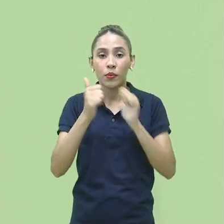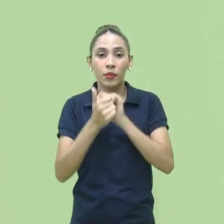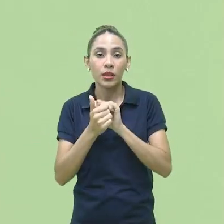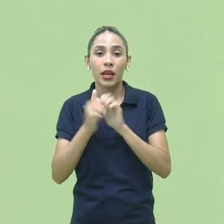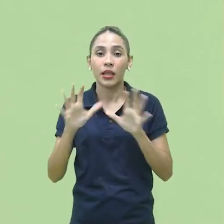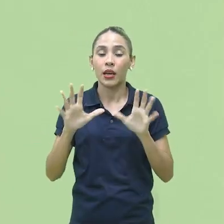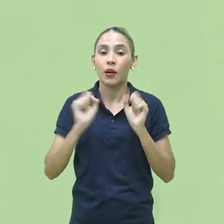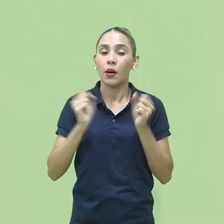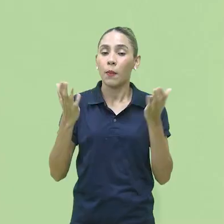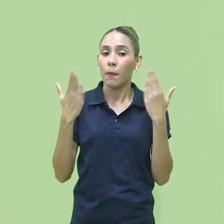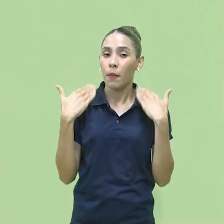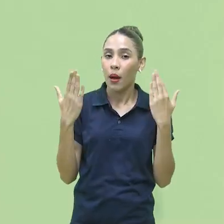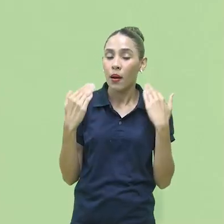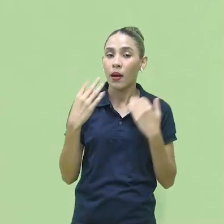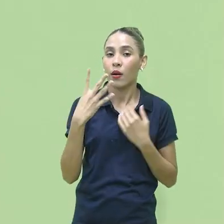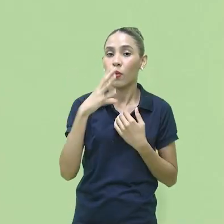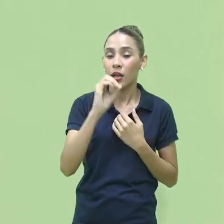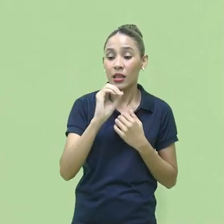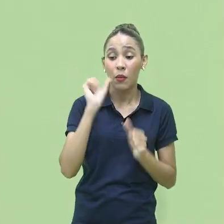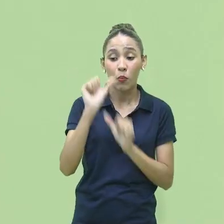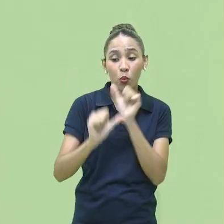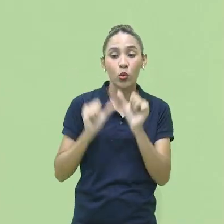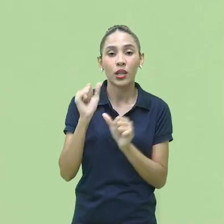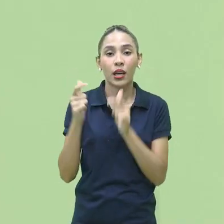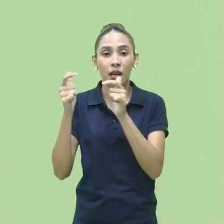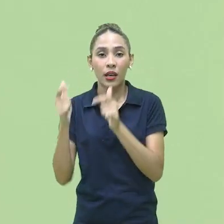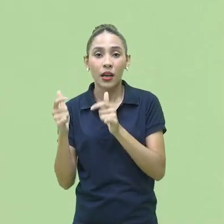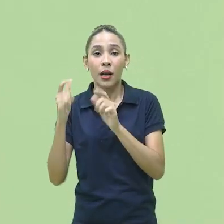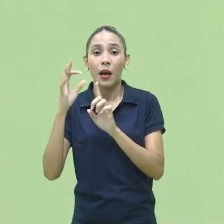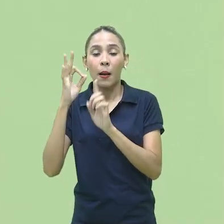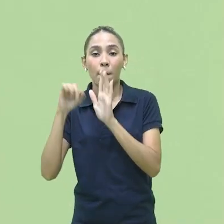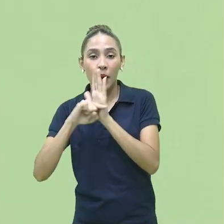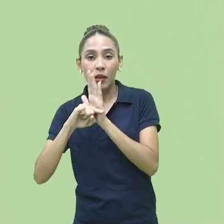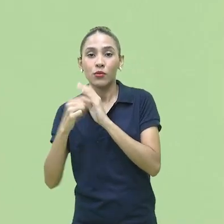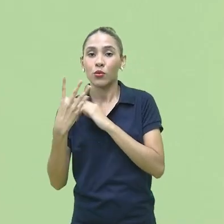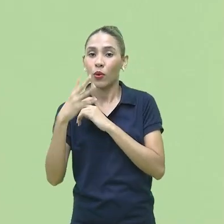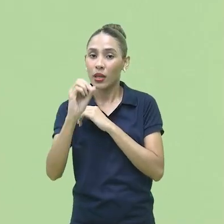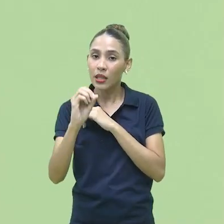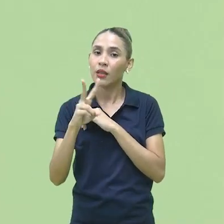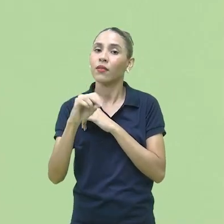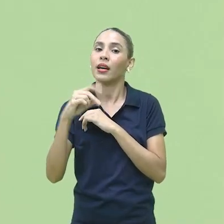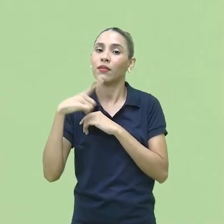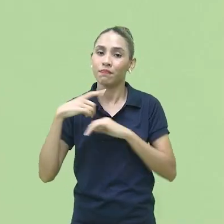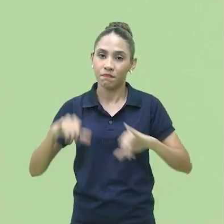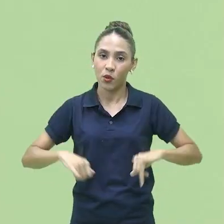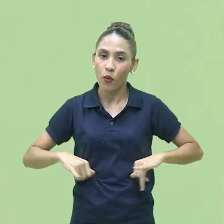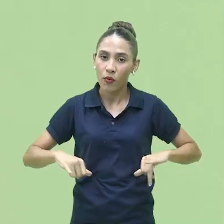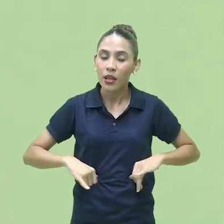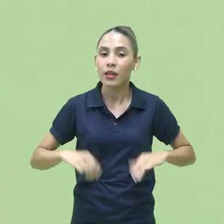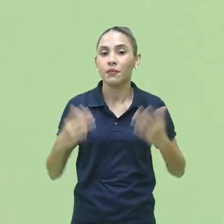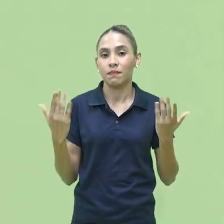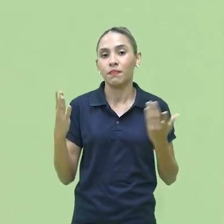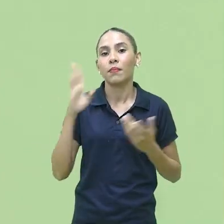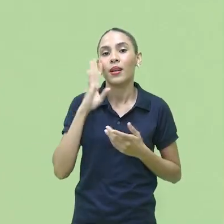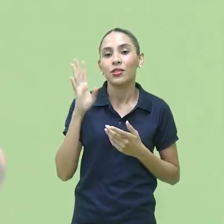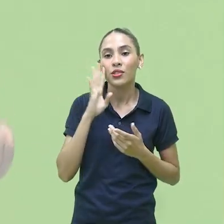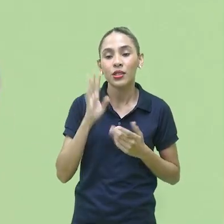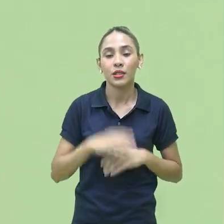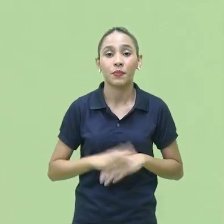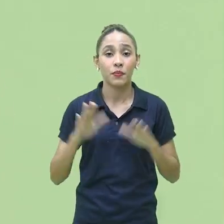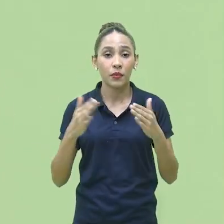40 graus, né, ir para um ambiente de menos 40 graus. Você vai sofrer um pouquinho, né? Imagina. Então,